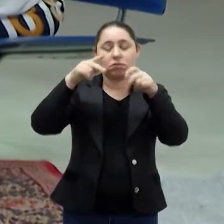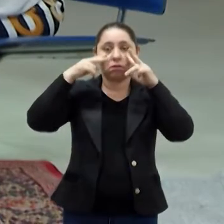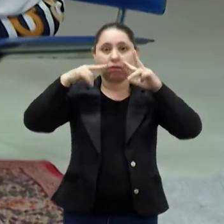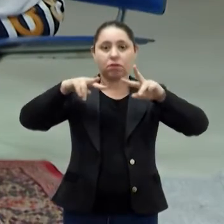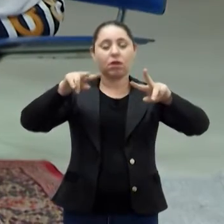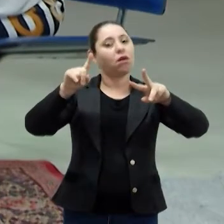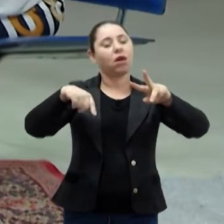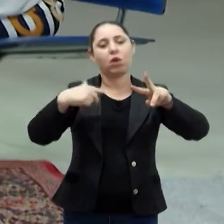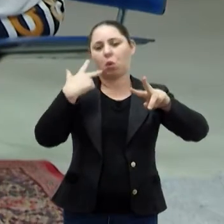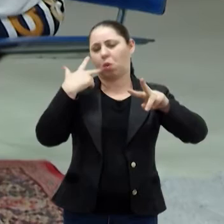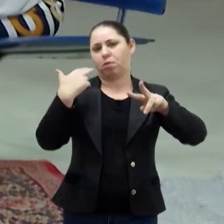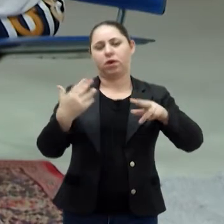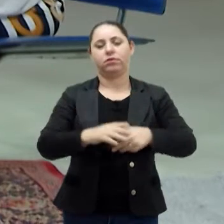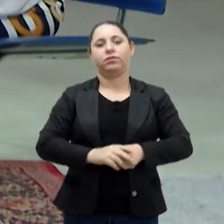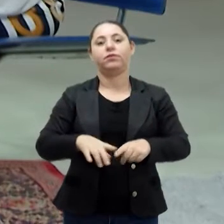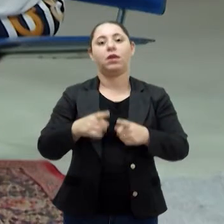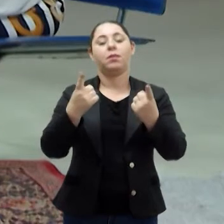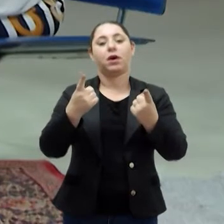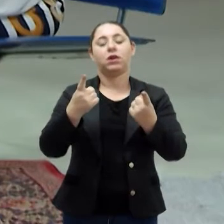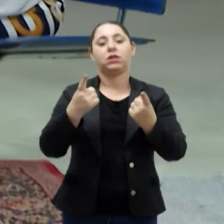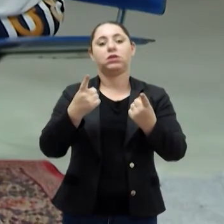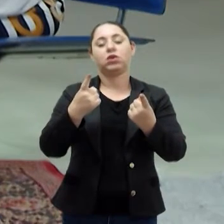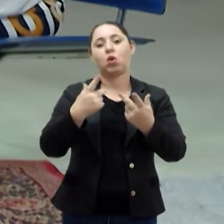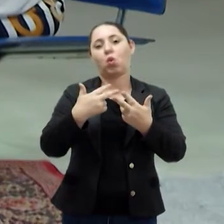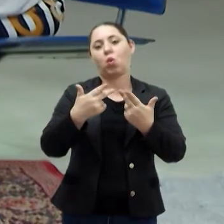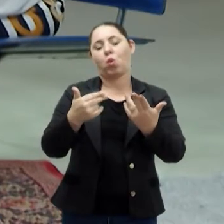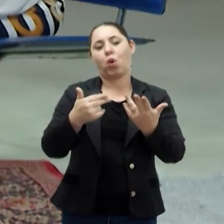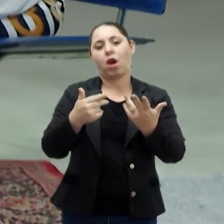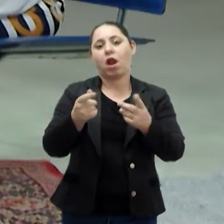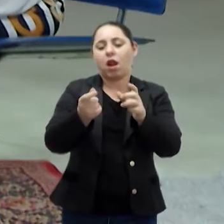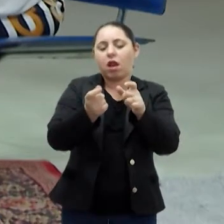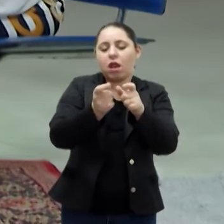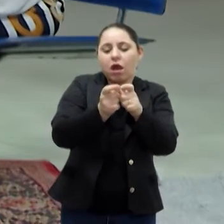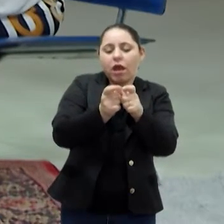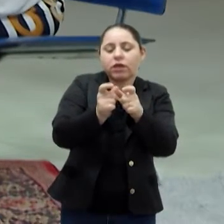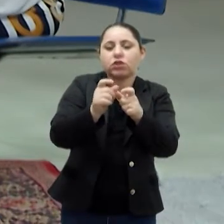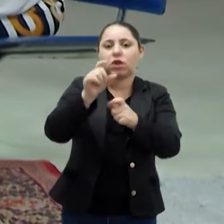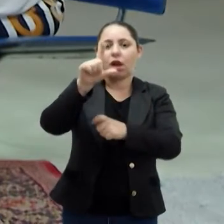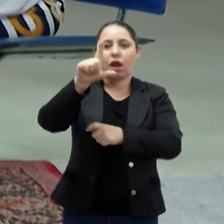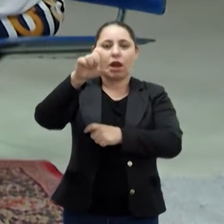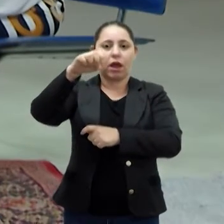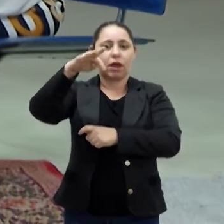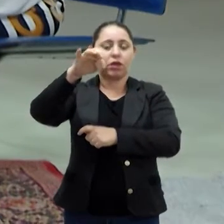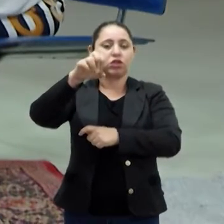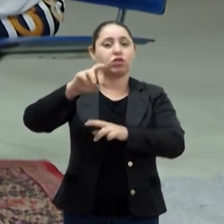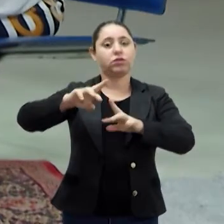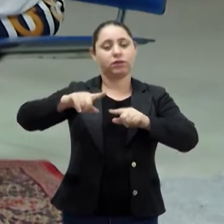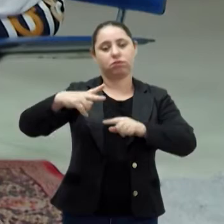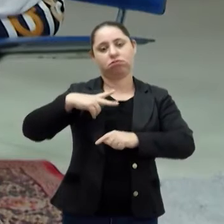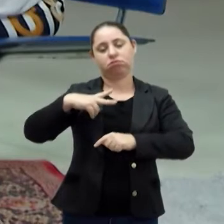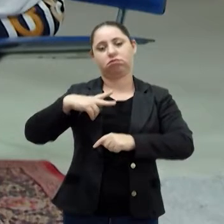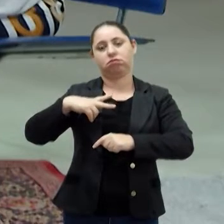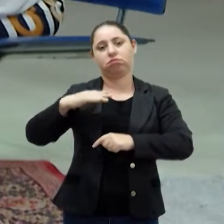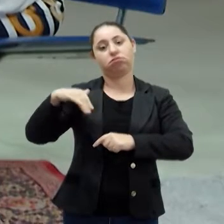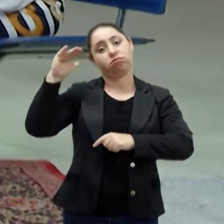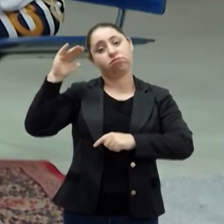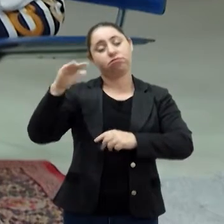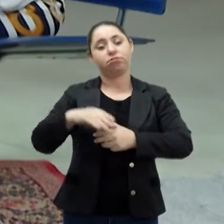Basicamente, a técnica é a mesma, mas o material que se utiliza, em alguns casos, é diferente, com certeza, no mercado